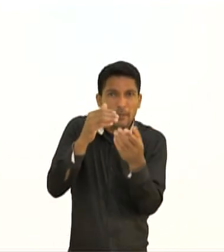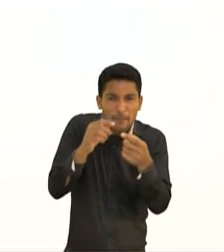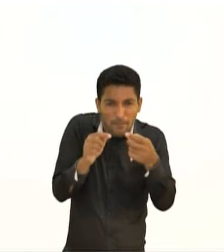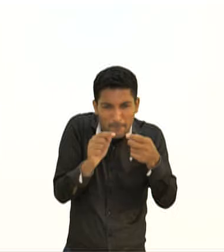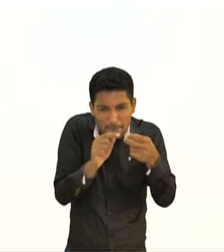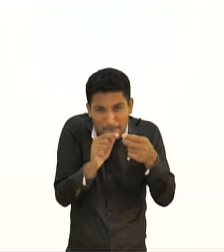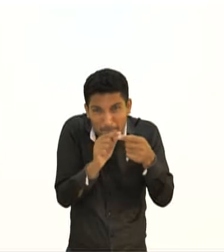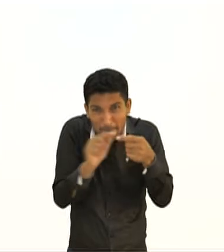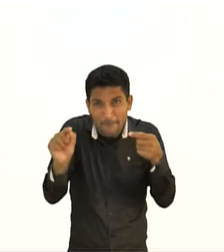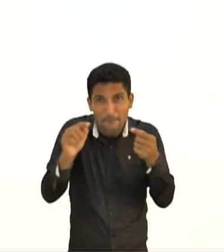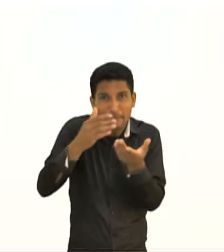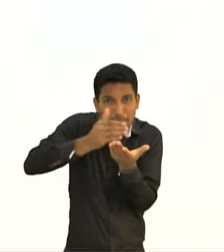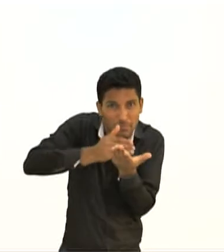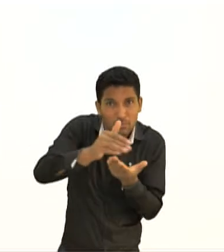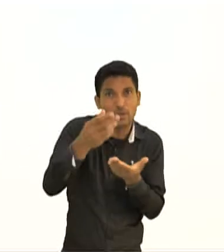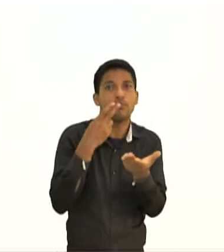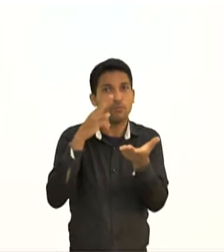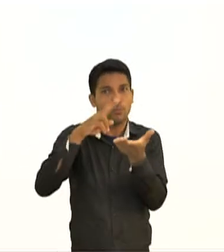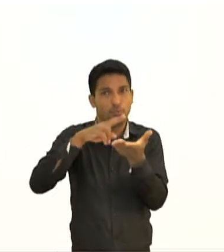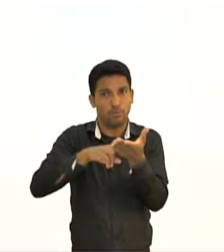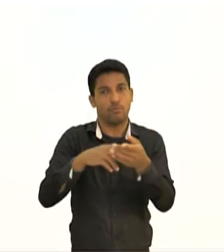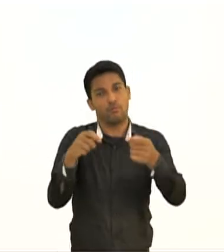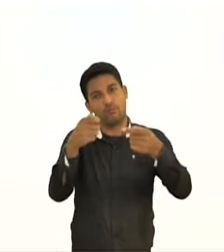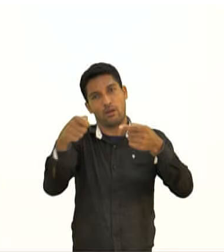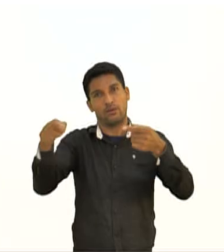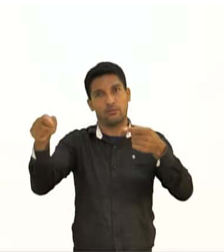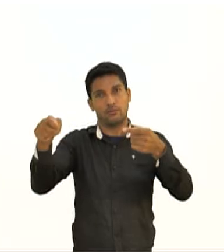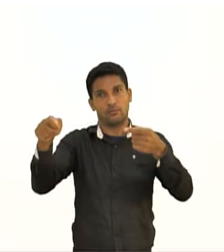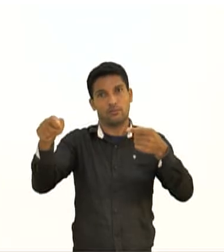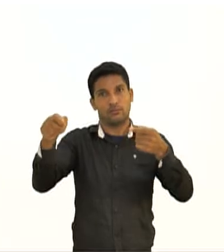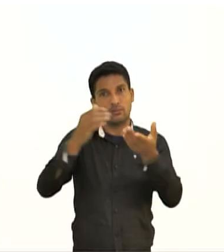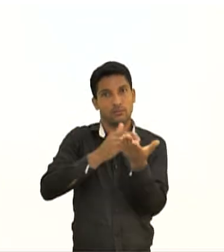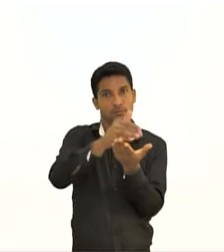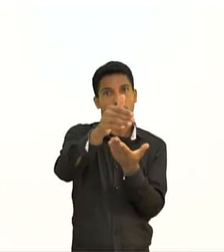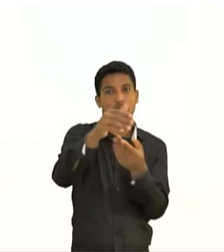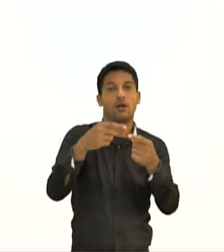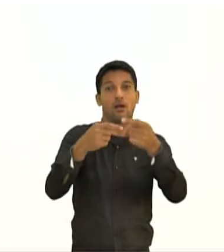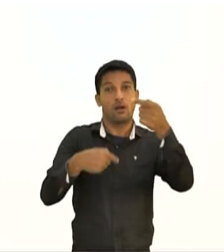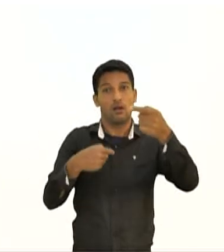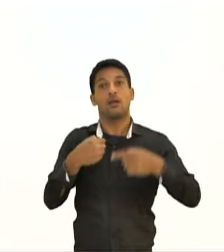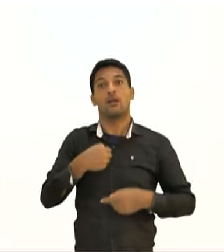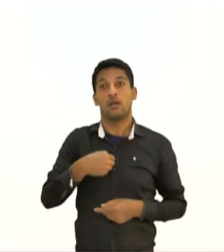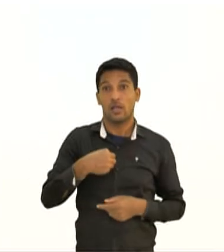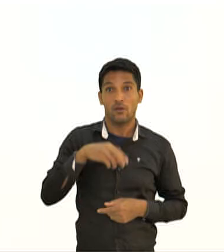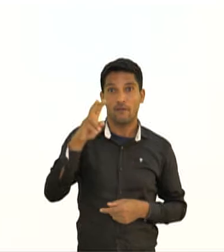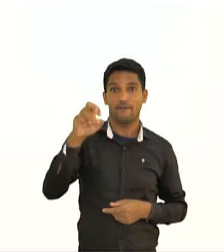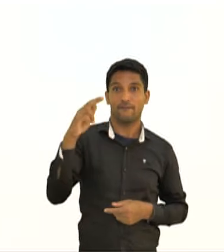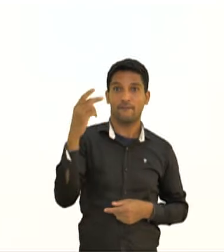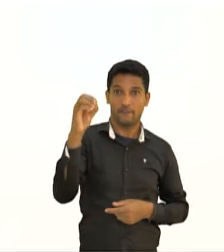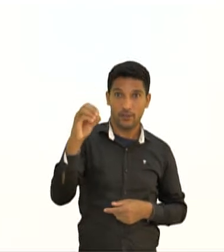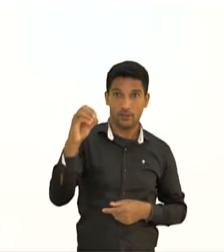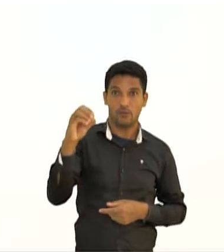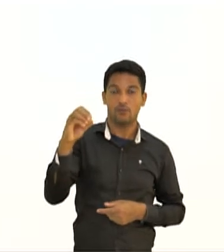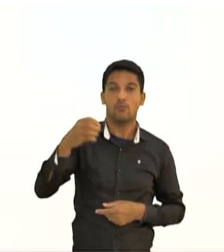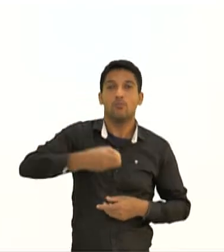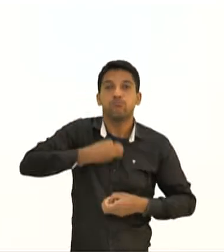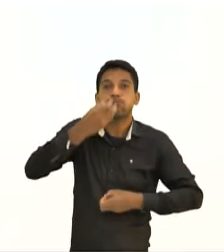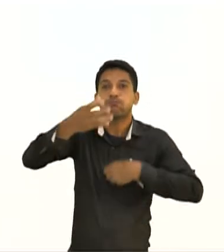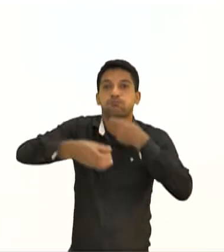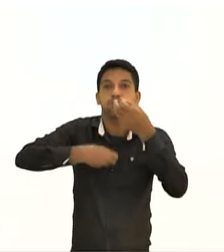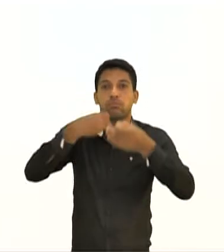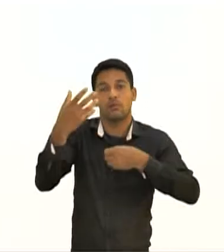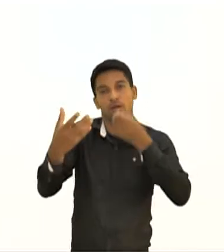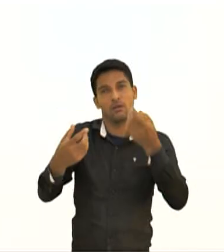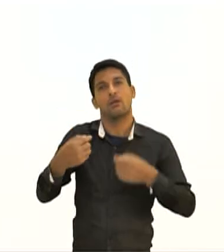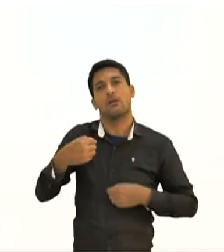tem várias outras sugestões para início de carta de reclamação. Então, venho manifestar minha irresignação acerca do